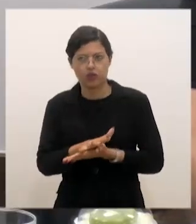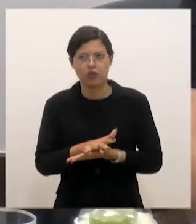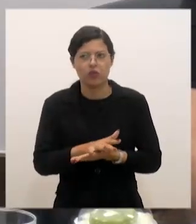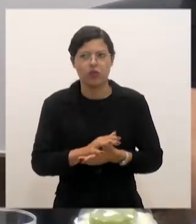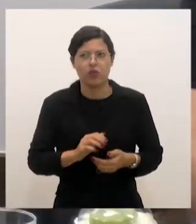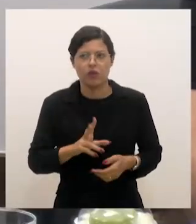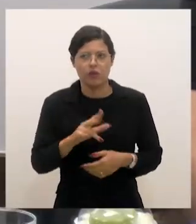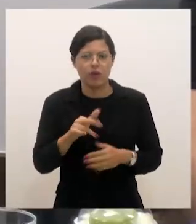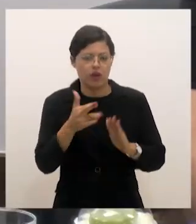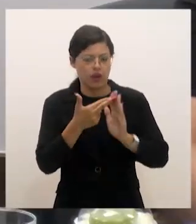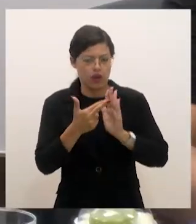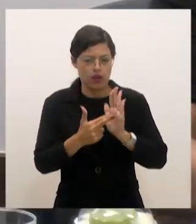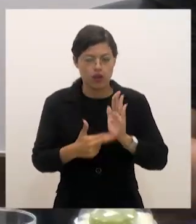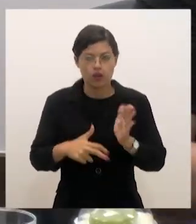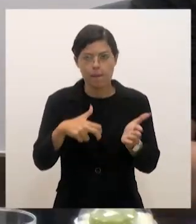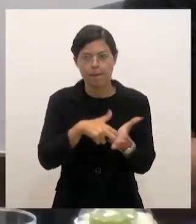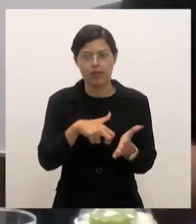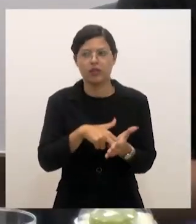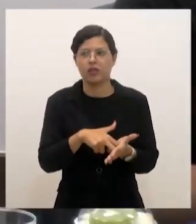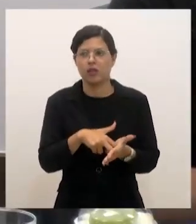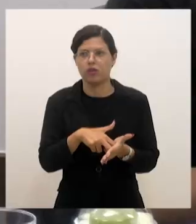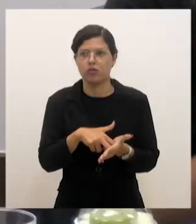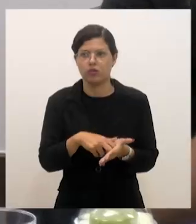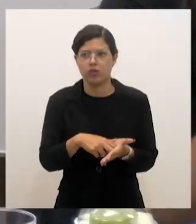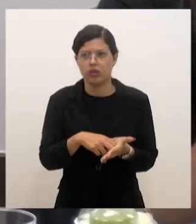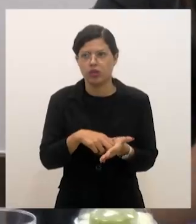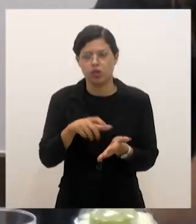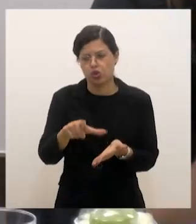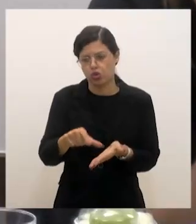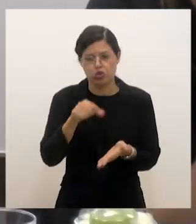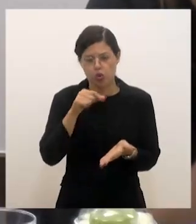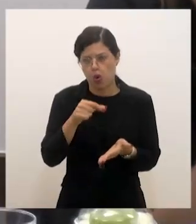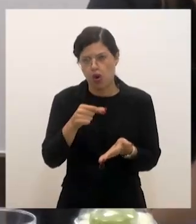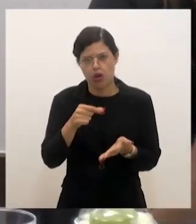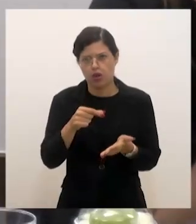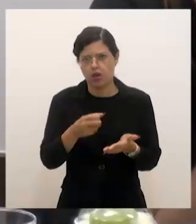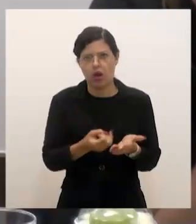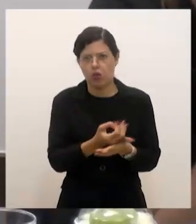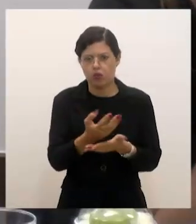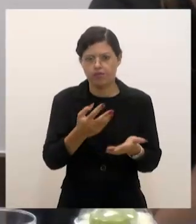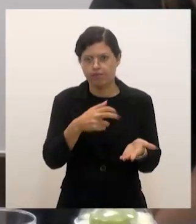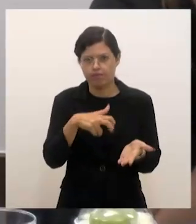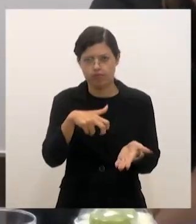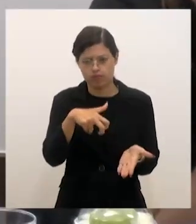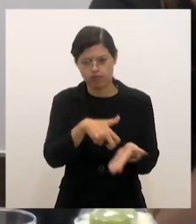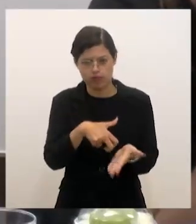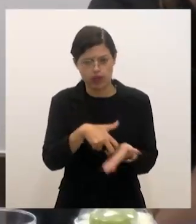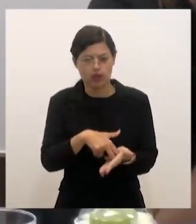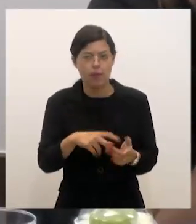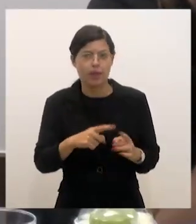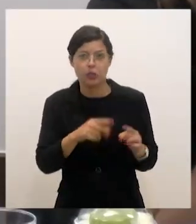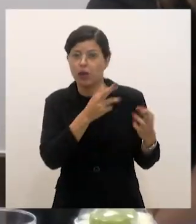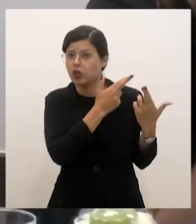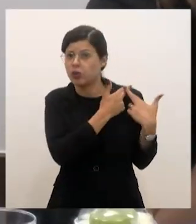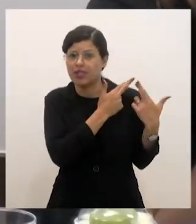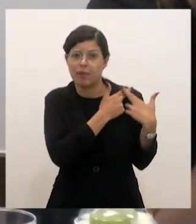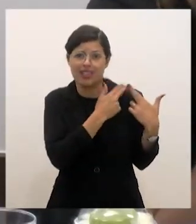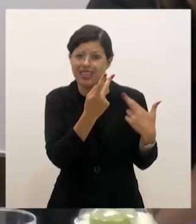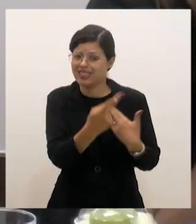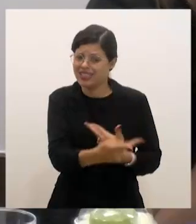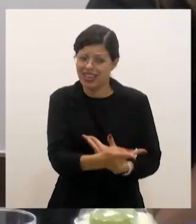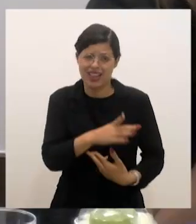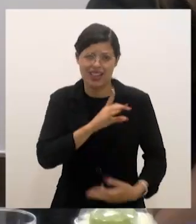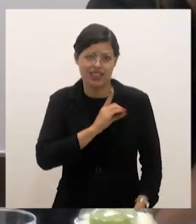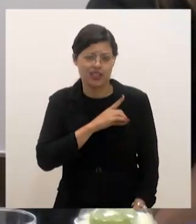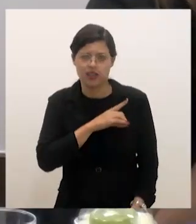ao Código Penal e define a tipificação. Mas essa é uma atribuição dele, não cabe a gente dizer